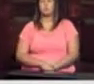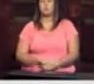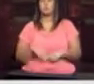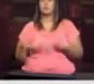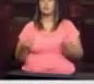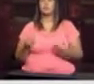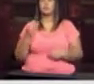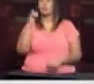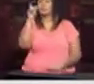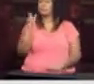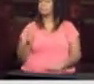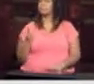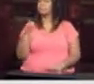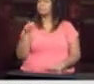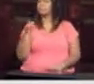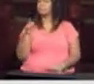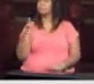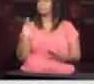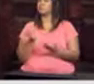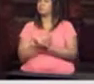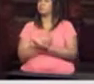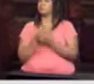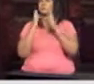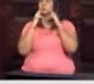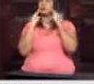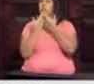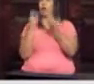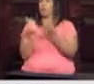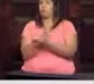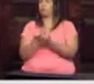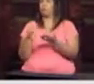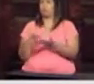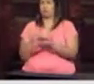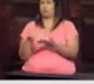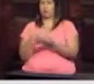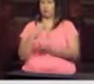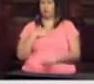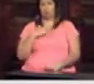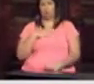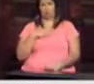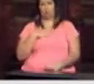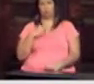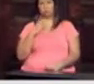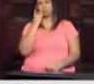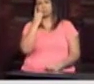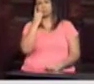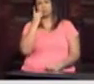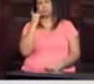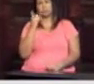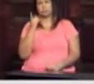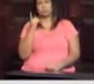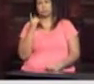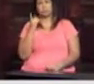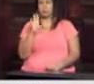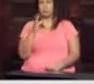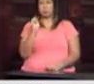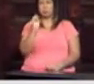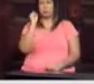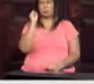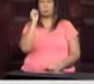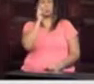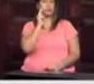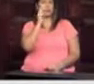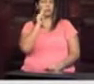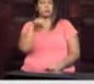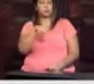nessa reunião, presidente, estávamos lá alguns secretários, eu, como deputado, tinha uns, eu acho, oito vereadores da cidade do Rio de